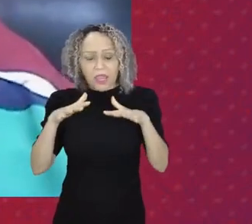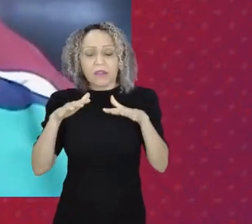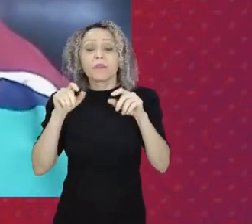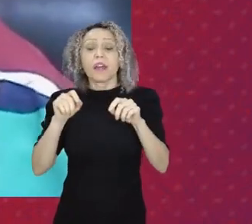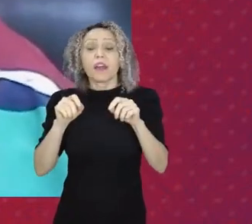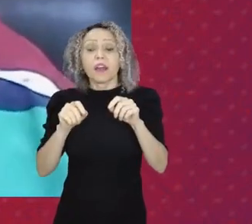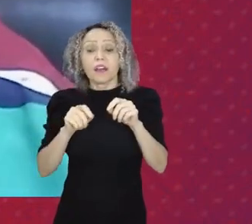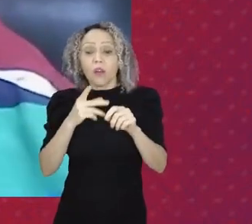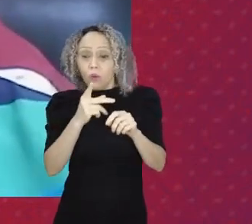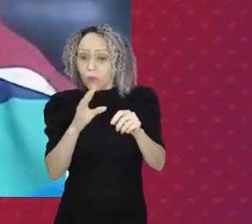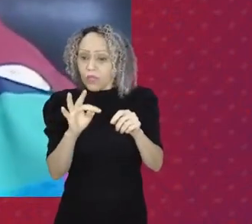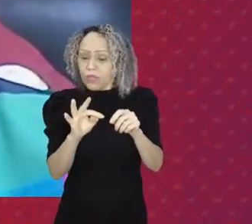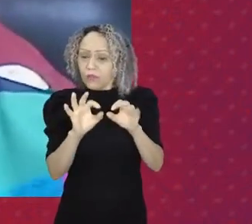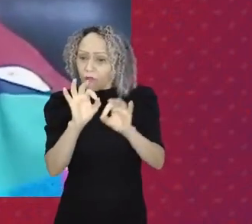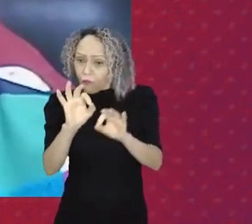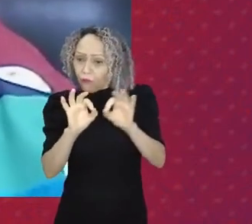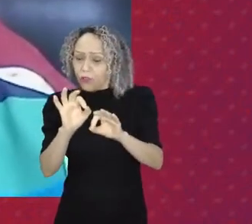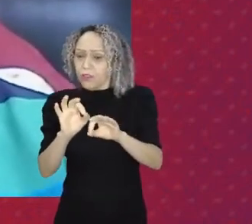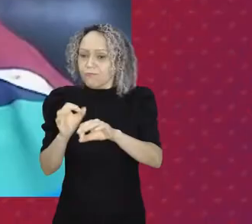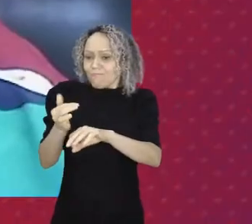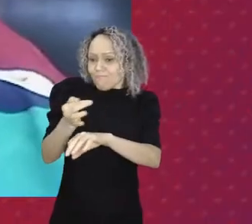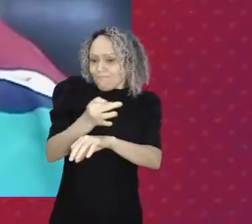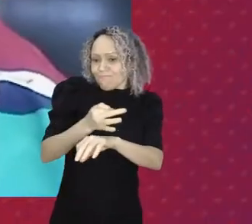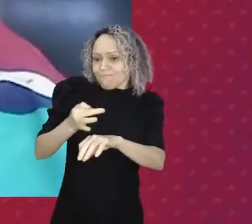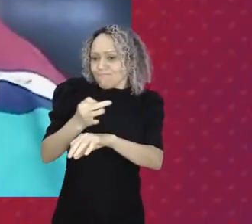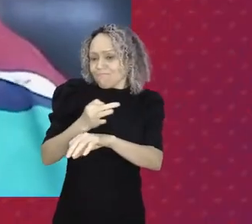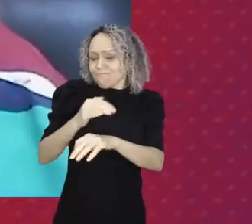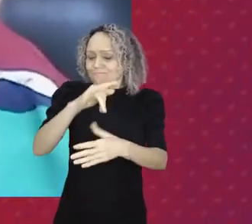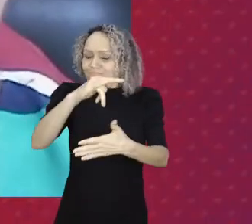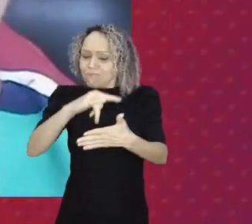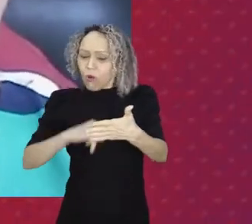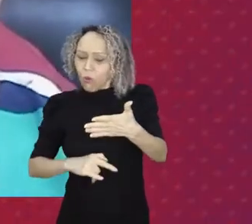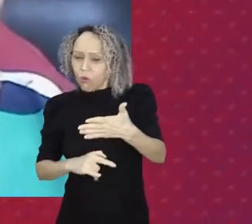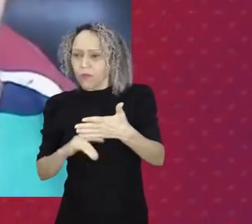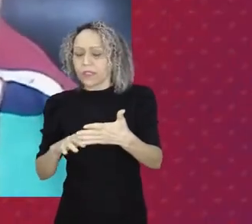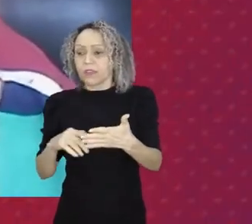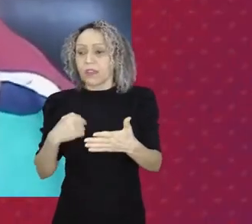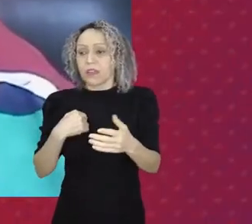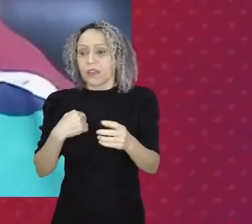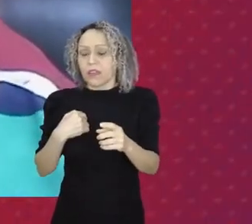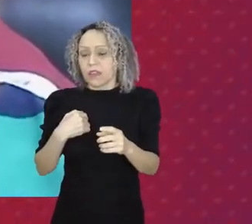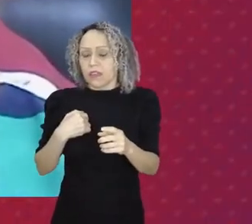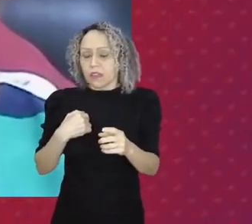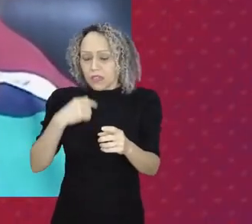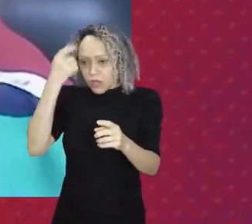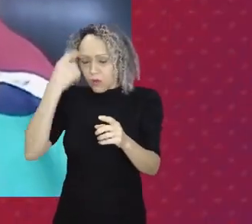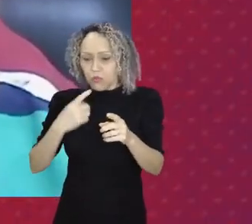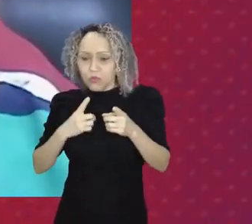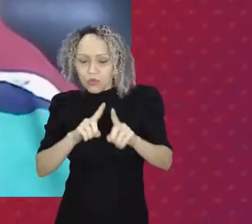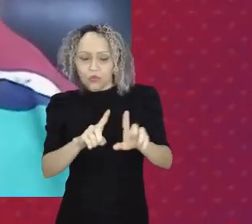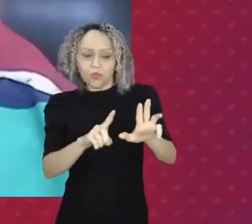partido, eu fui a secretária de organização junto com o Lula e a direção partidária.